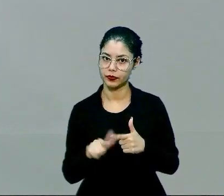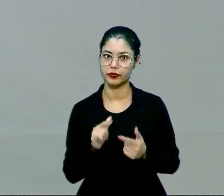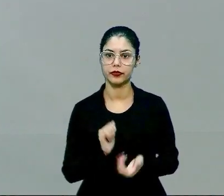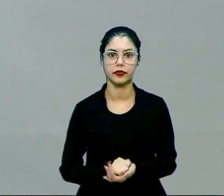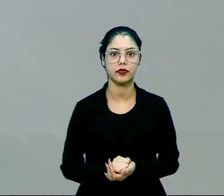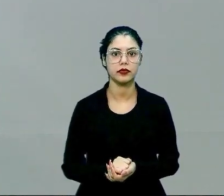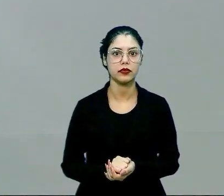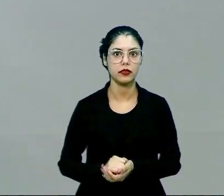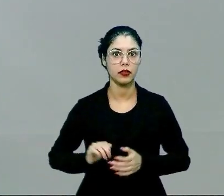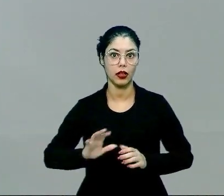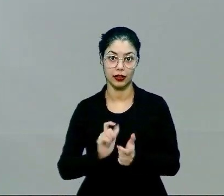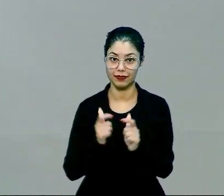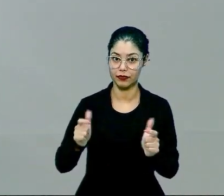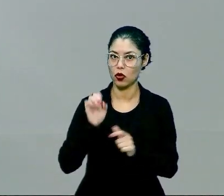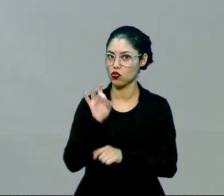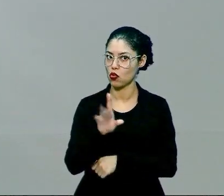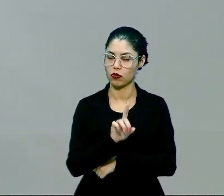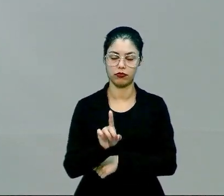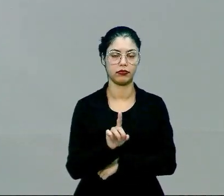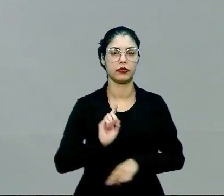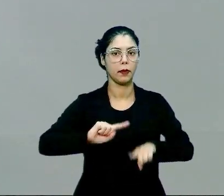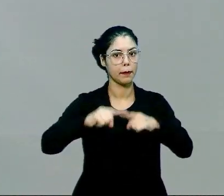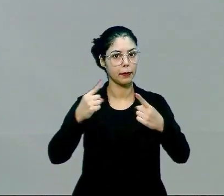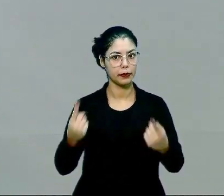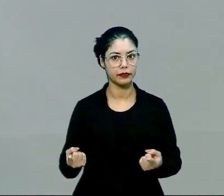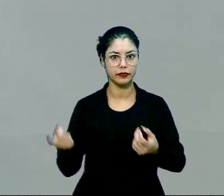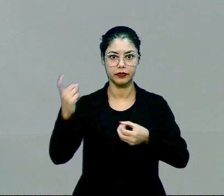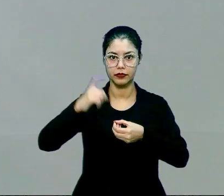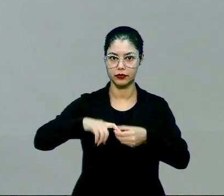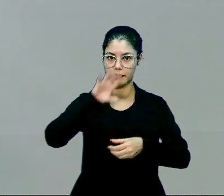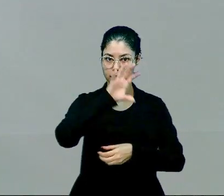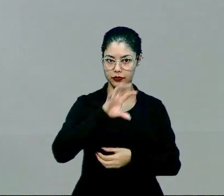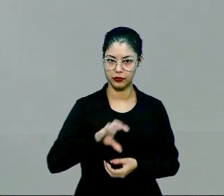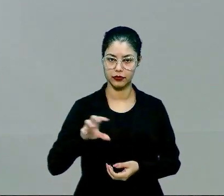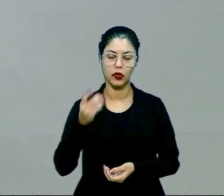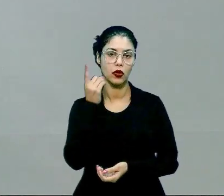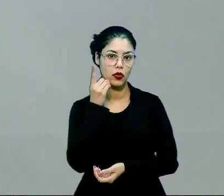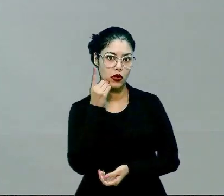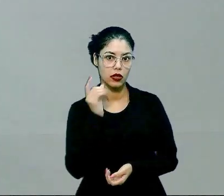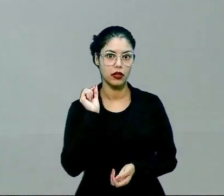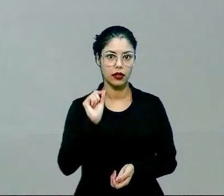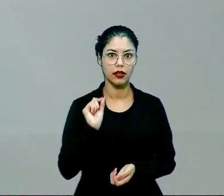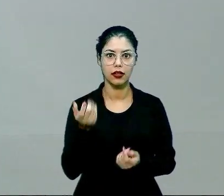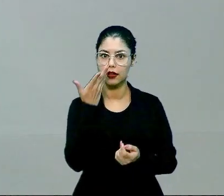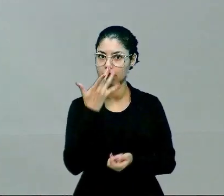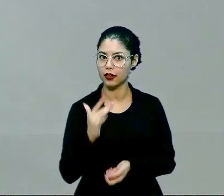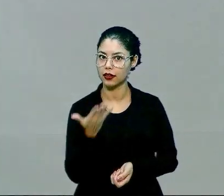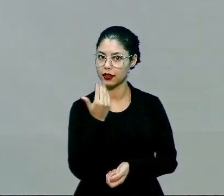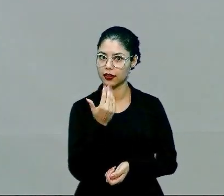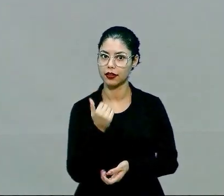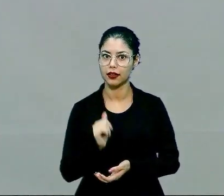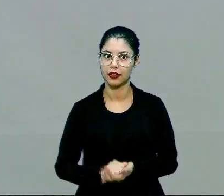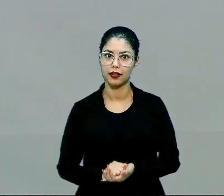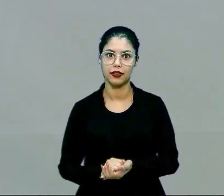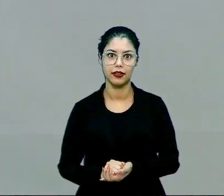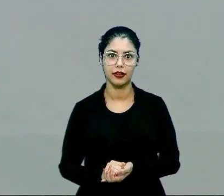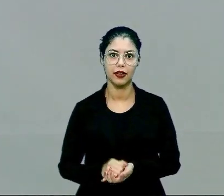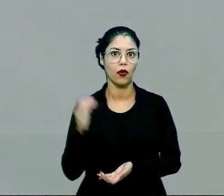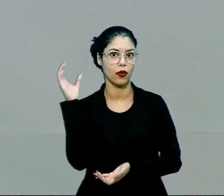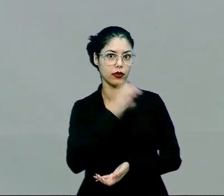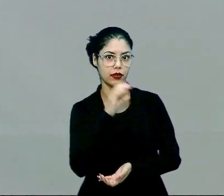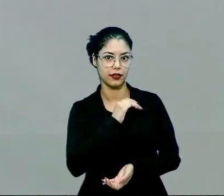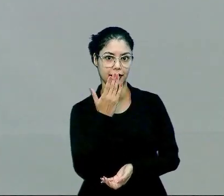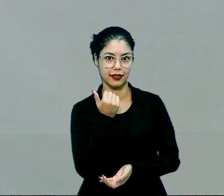afeta. É o excesso? Não só isso. Porém, vamos mapear o nosso cotidiano. O que é que as crianças têm comido? Fast